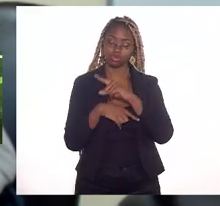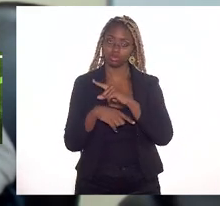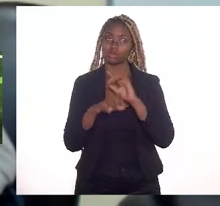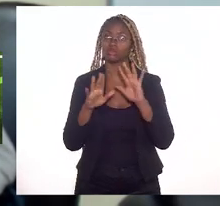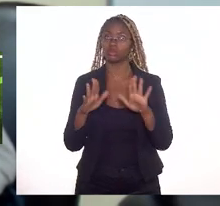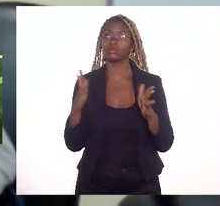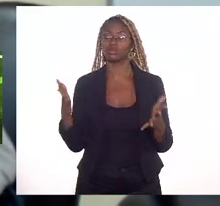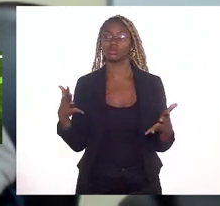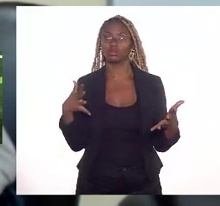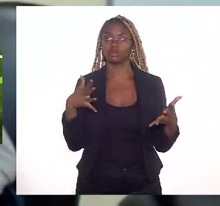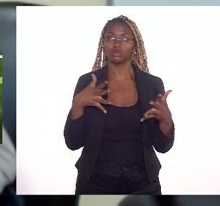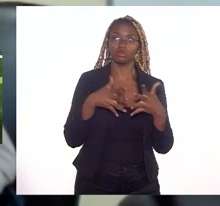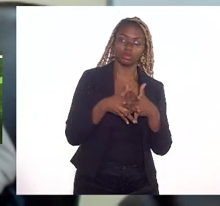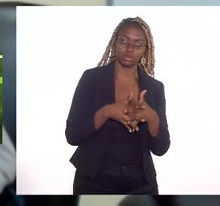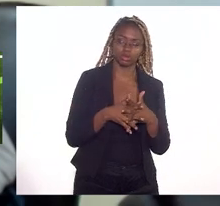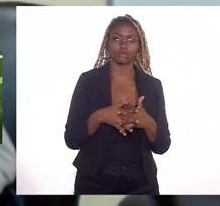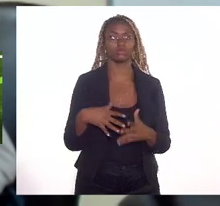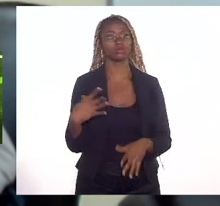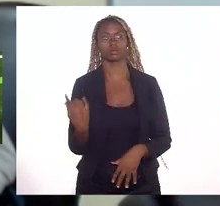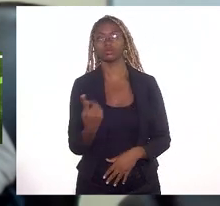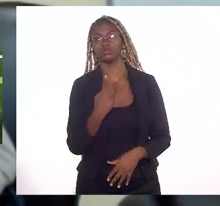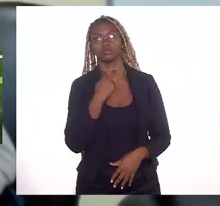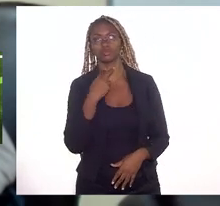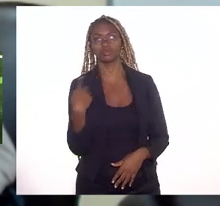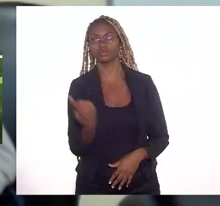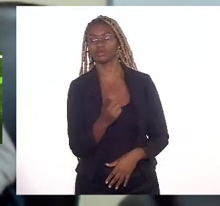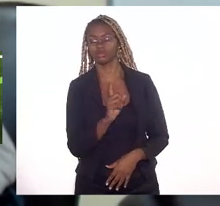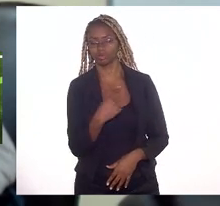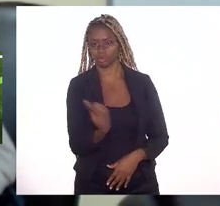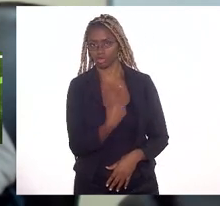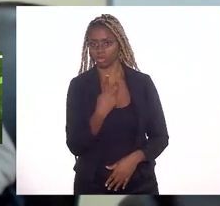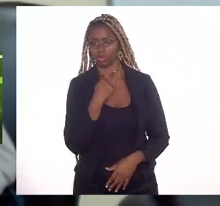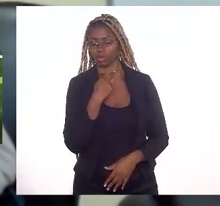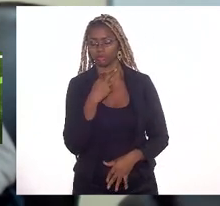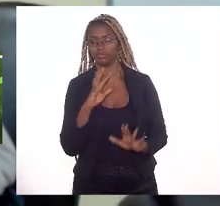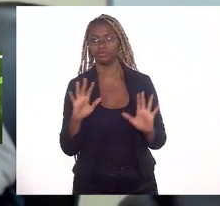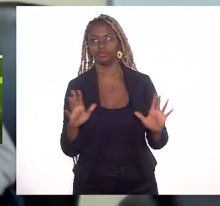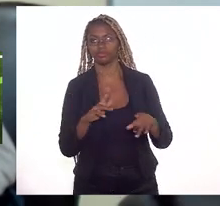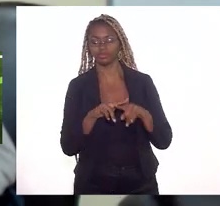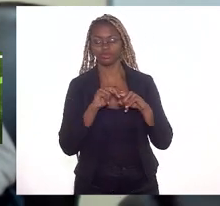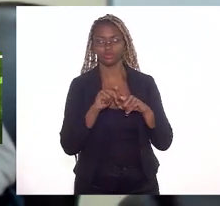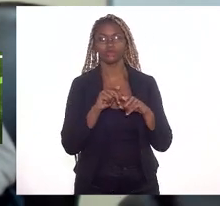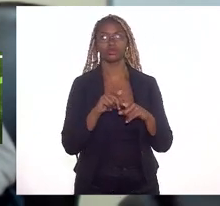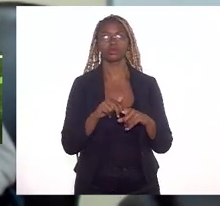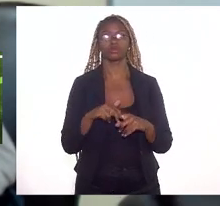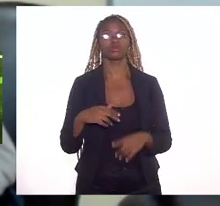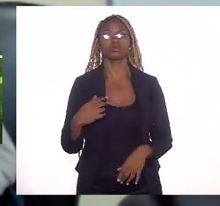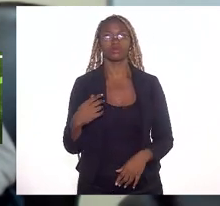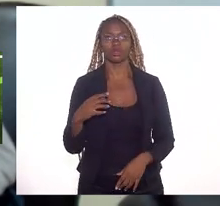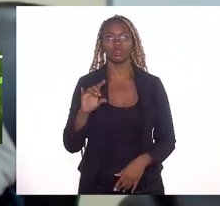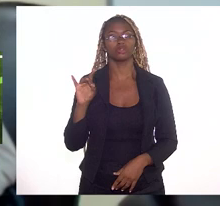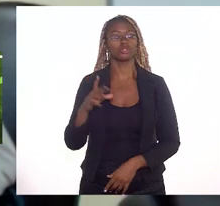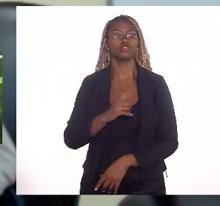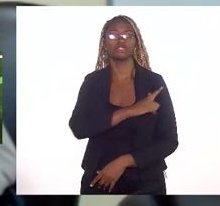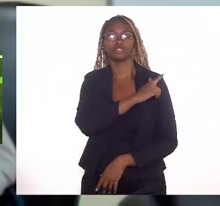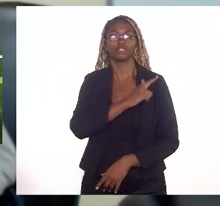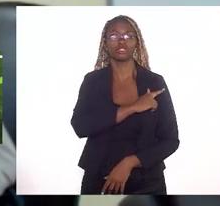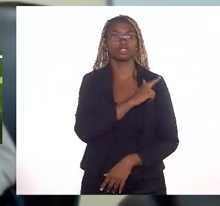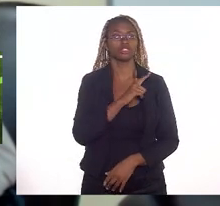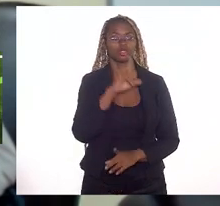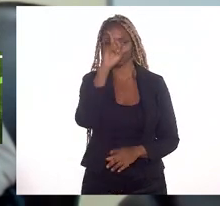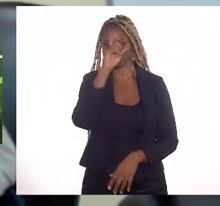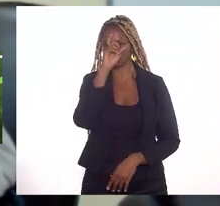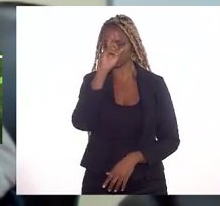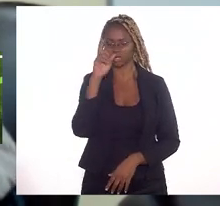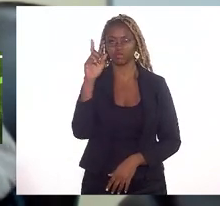a interferência não nos cabe. A superintendência ela faz a gestão dos hospitais federais no Rio de Janeiro.